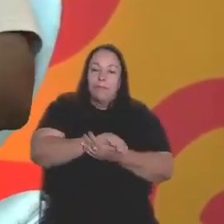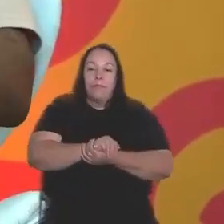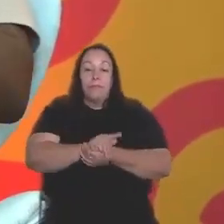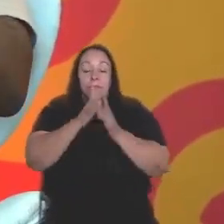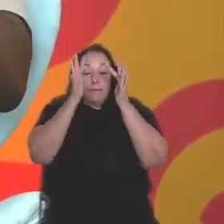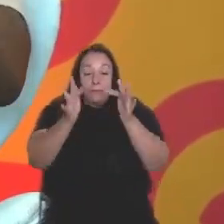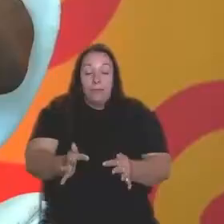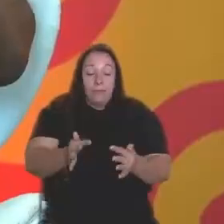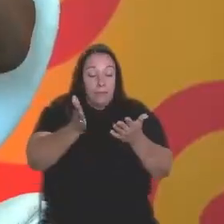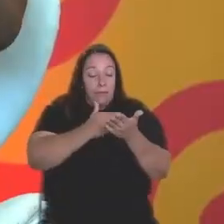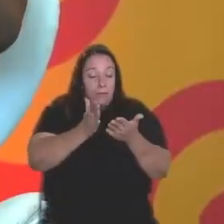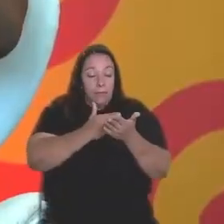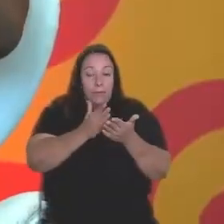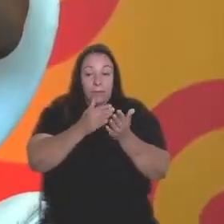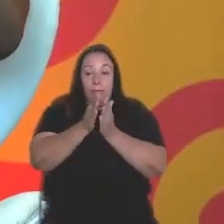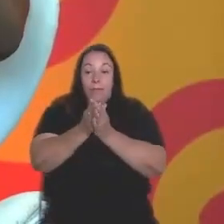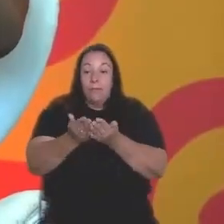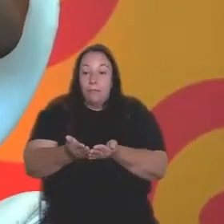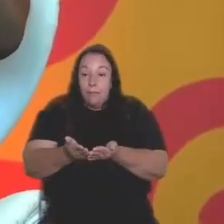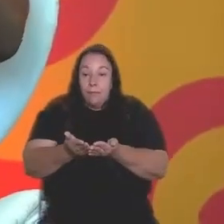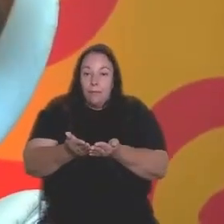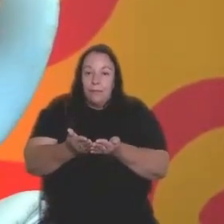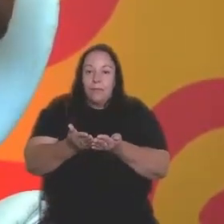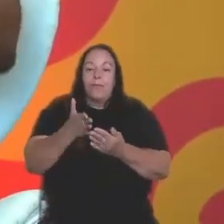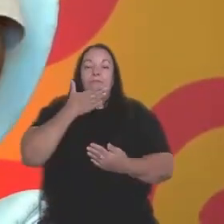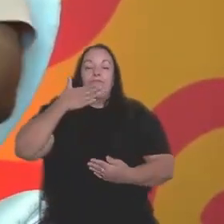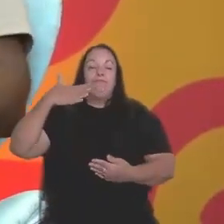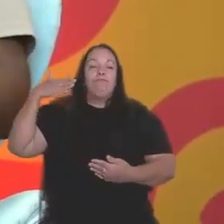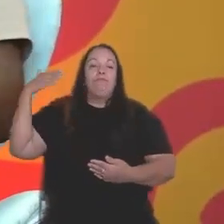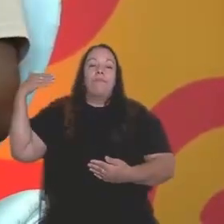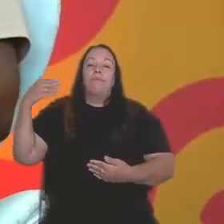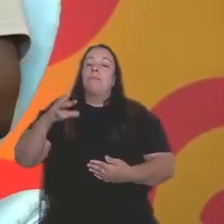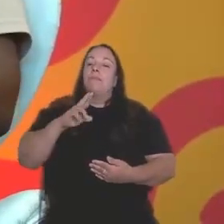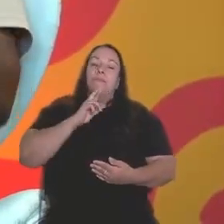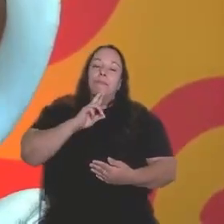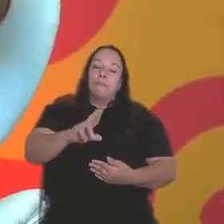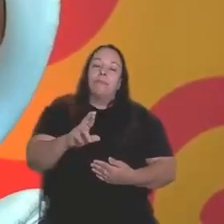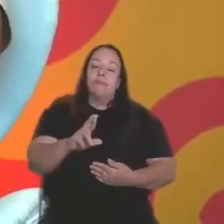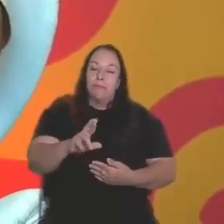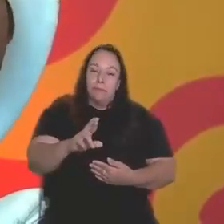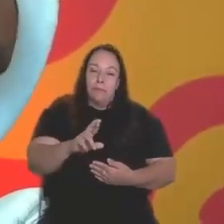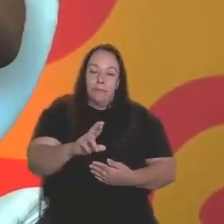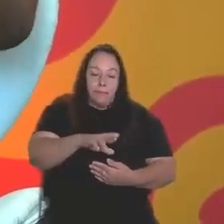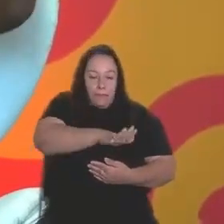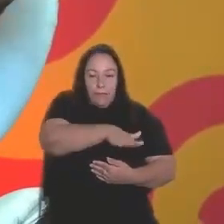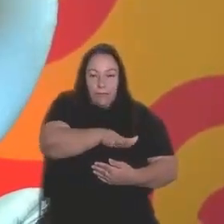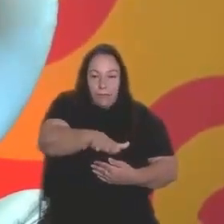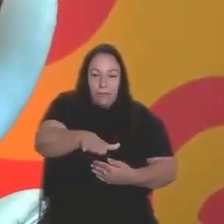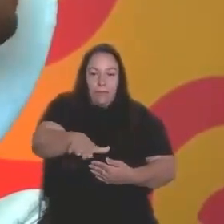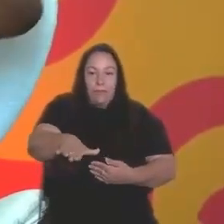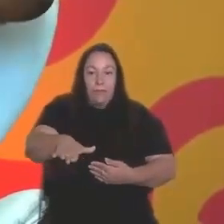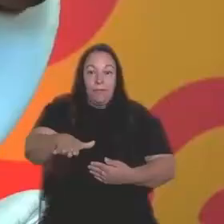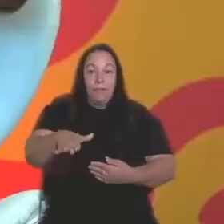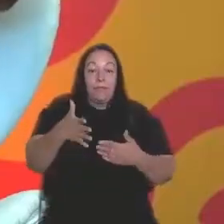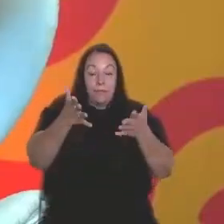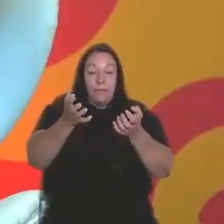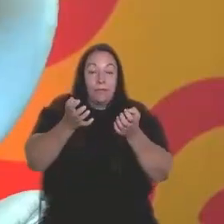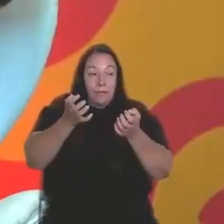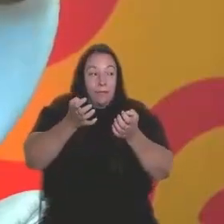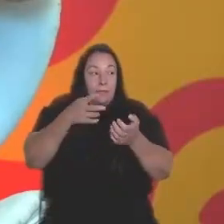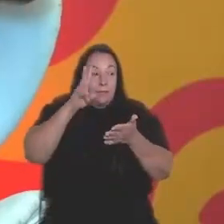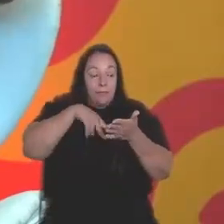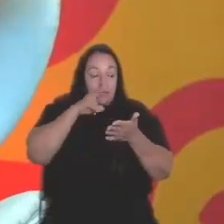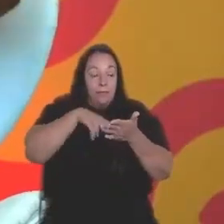termino um livro, que o melhor resultado que eu posso ter desse livro é uma criança querendo